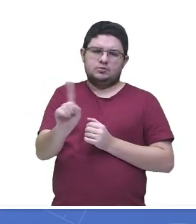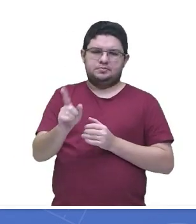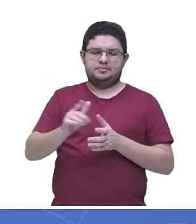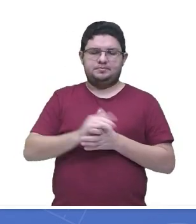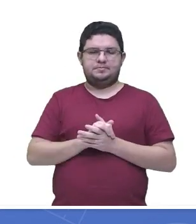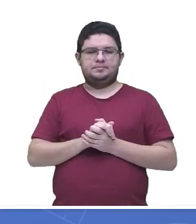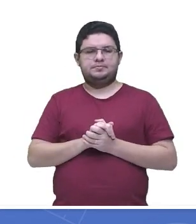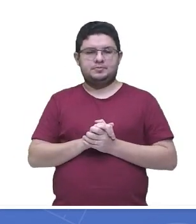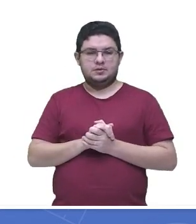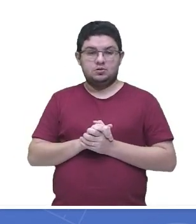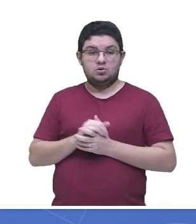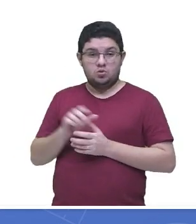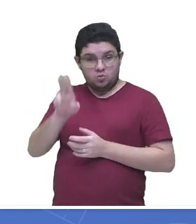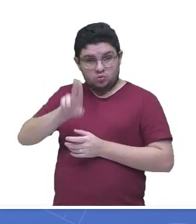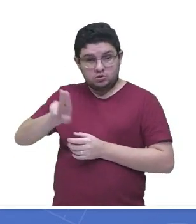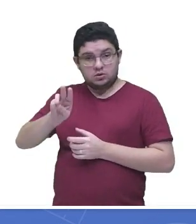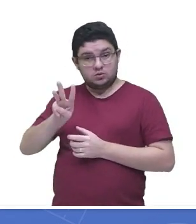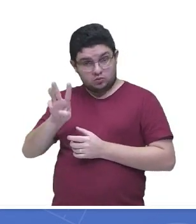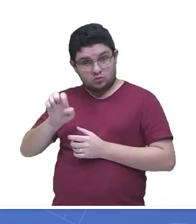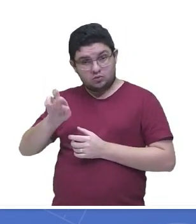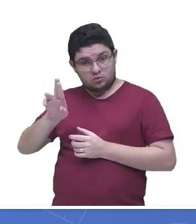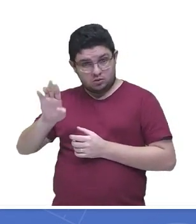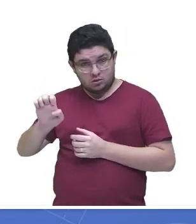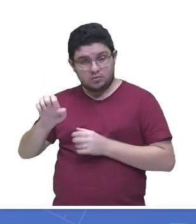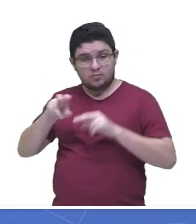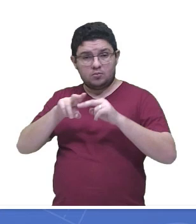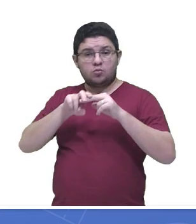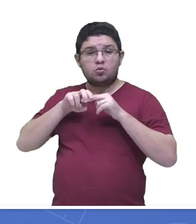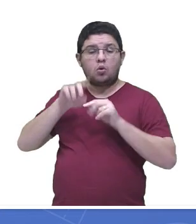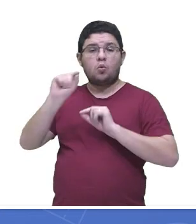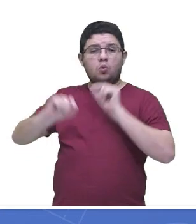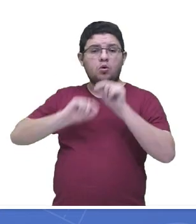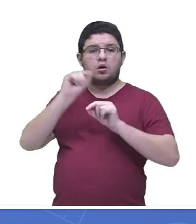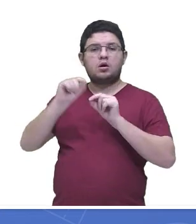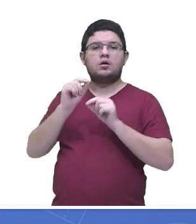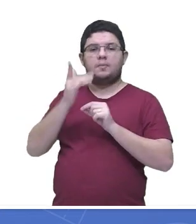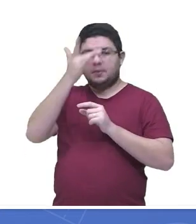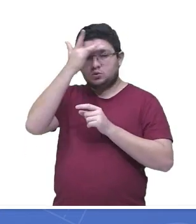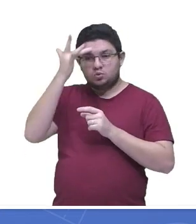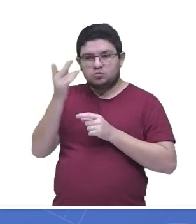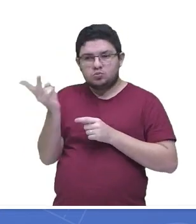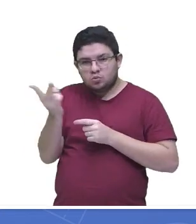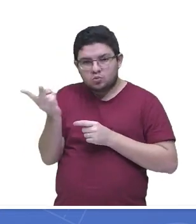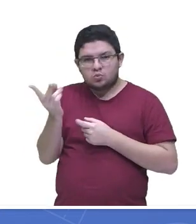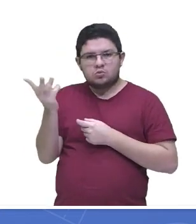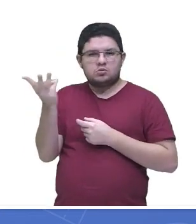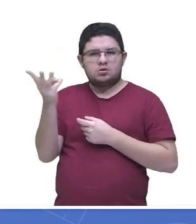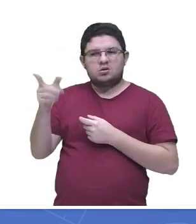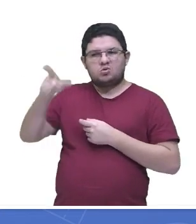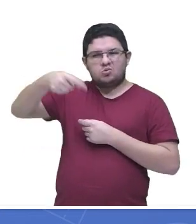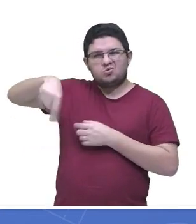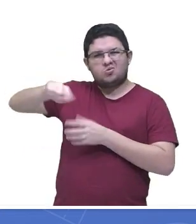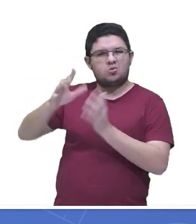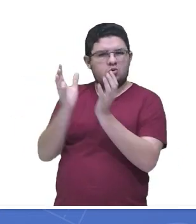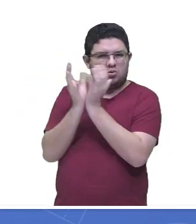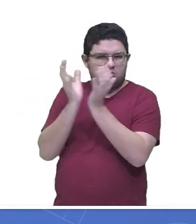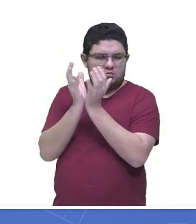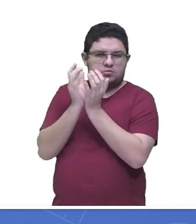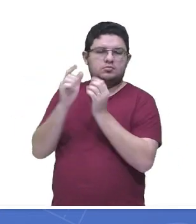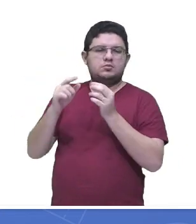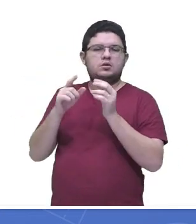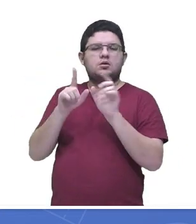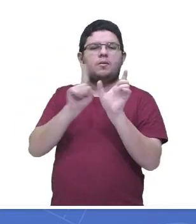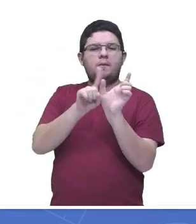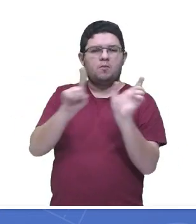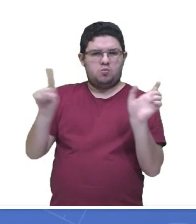duas pessoas. Se fosse 3, 1 milhão, infinitas pessoas, seria were, porque o were é para plurais.